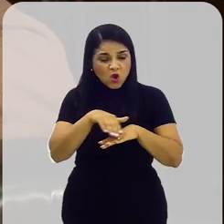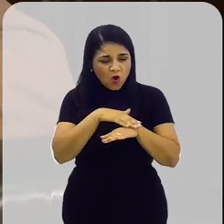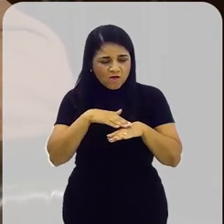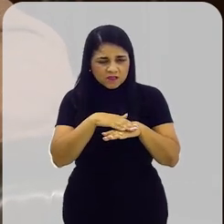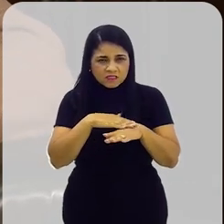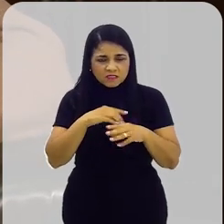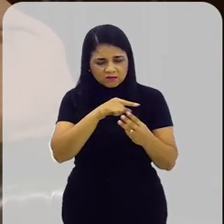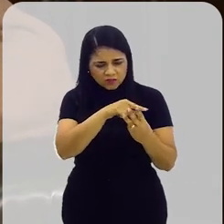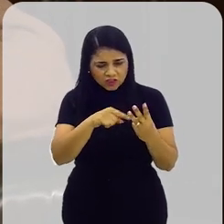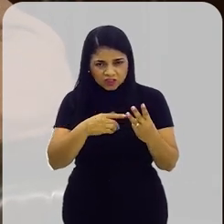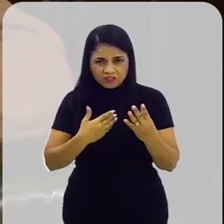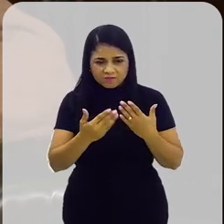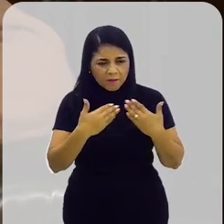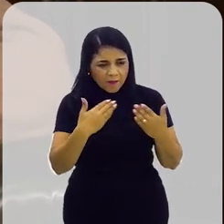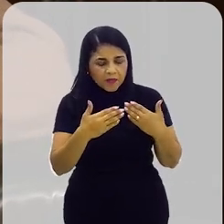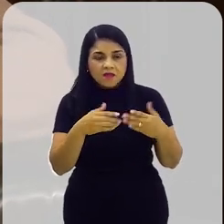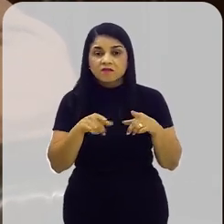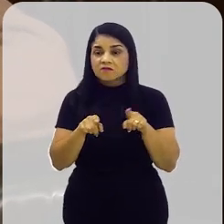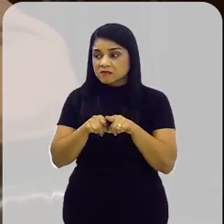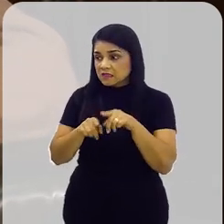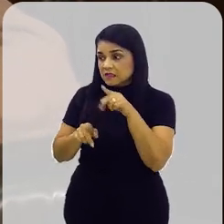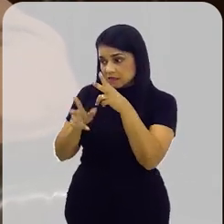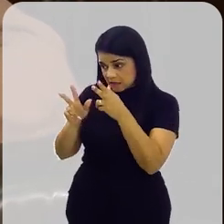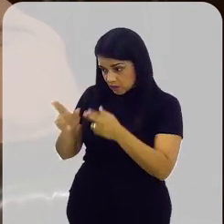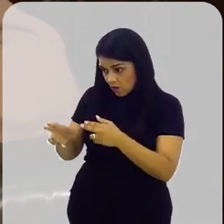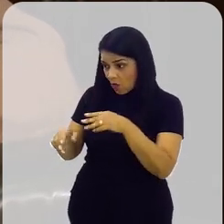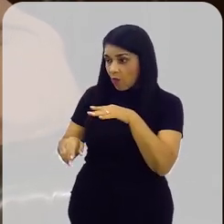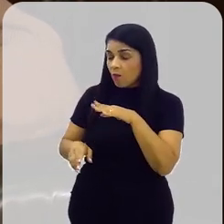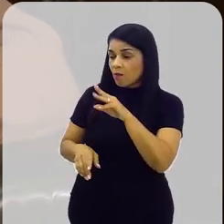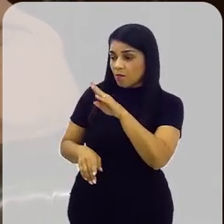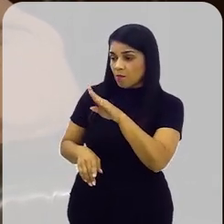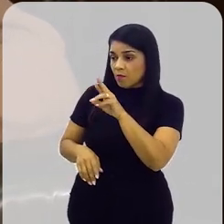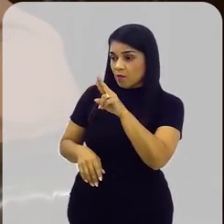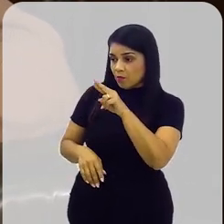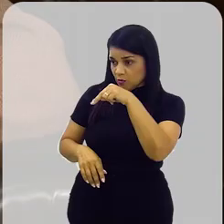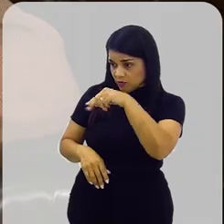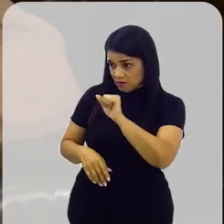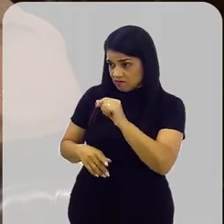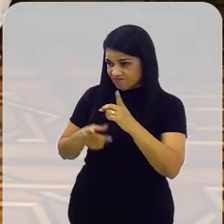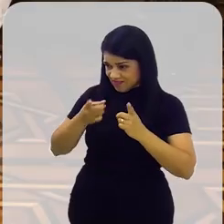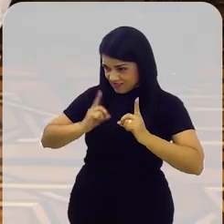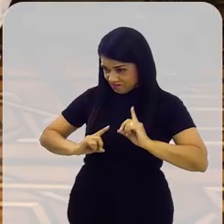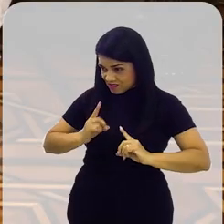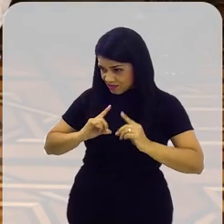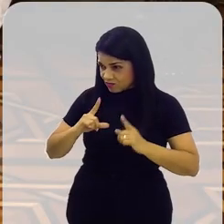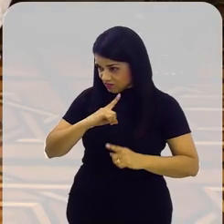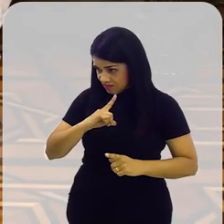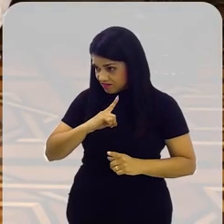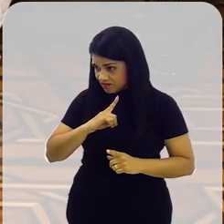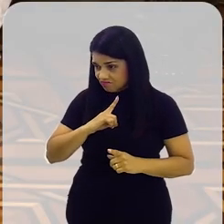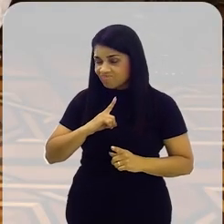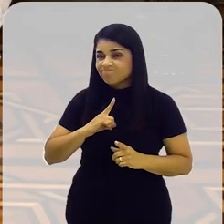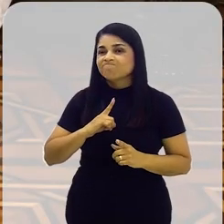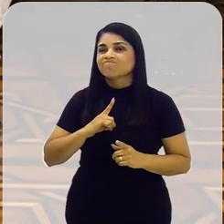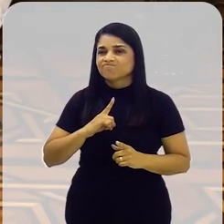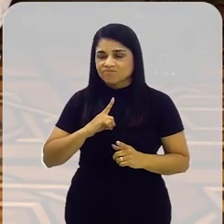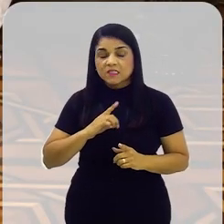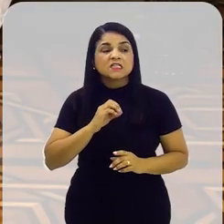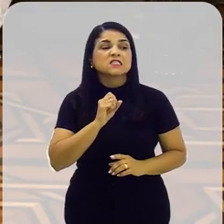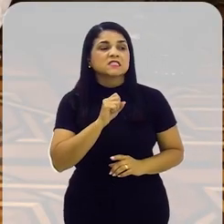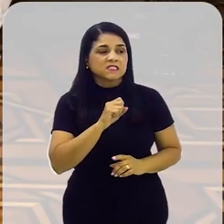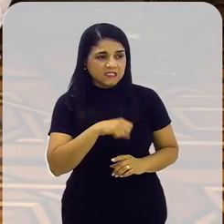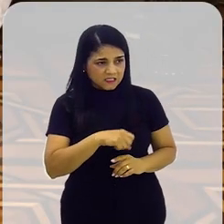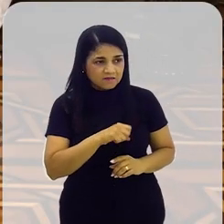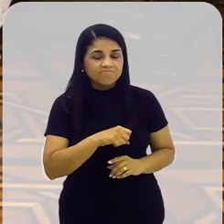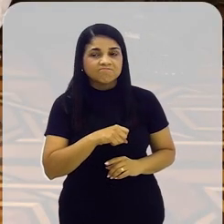conversa, você também, Bruninha, passou por uma depressão muito grande. Sim, eu